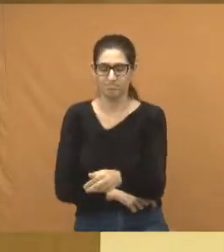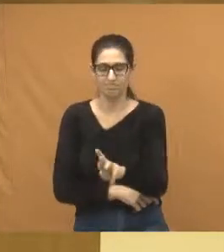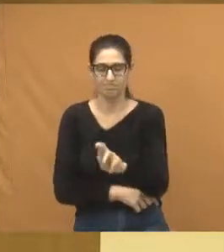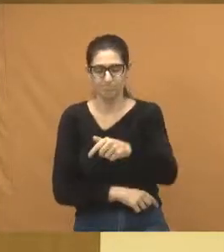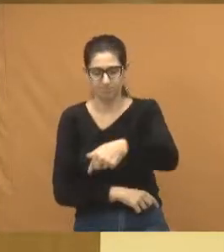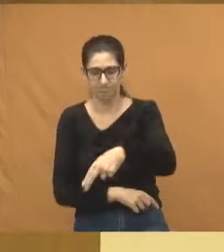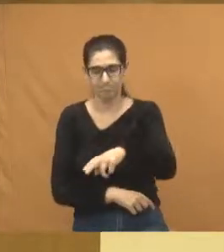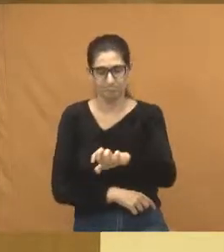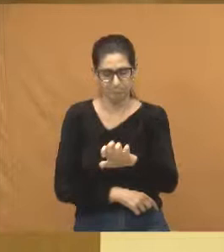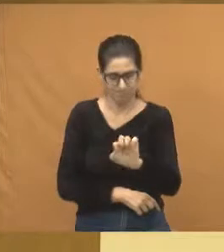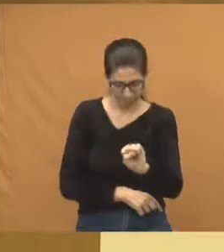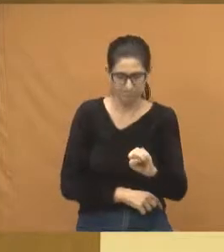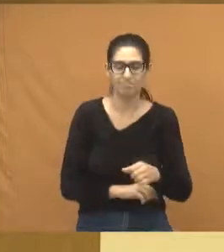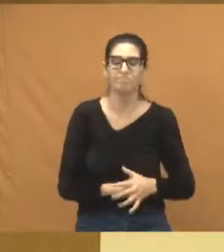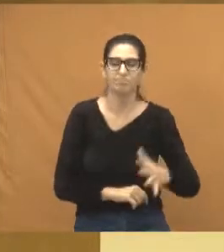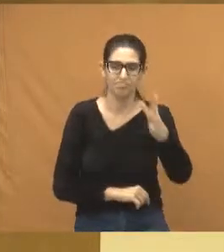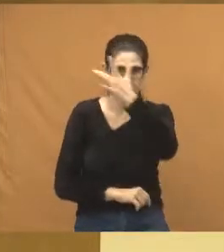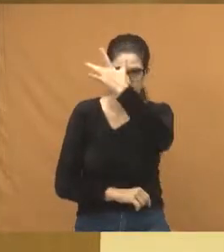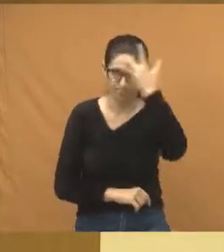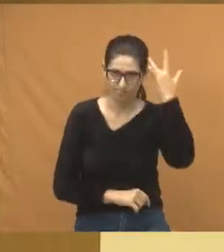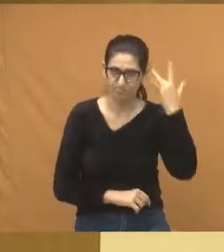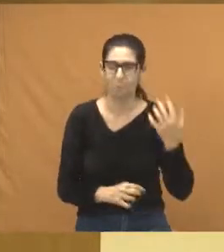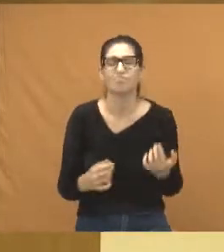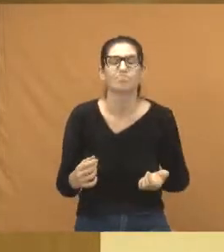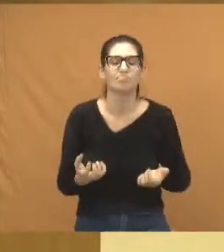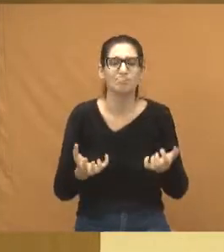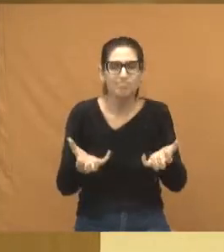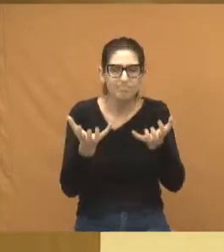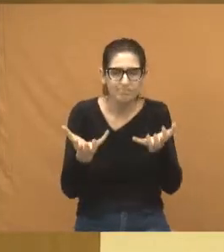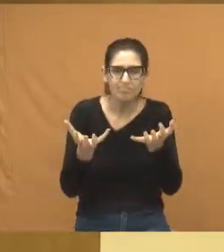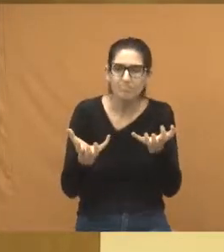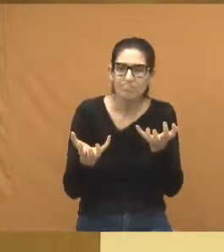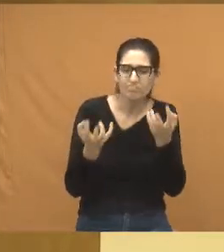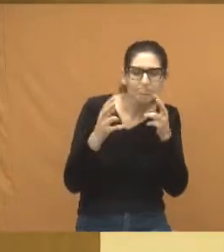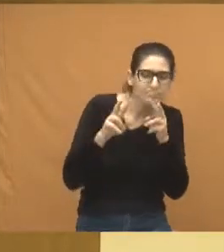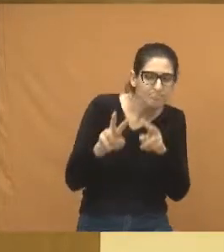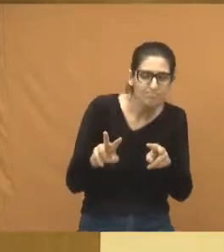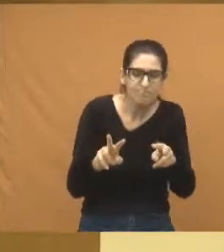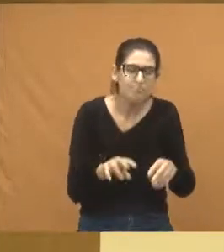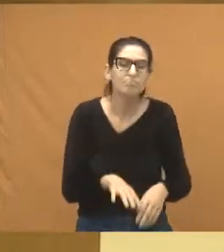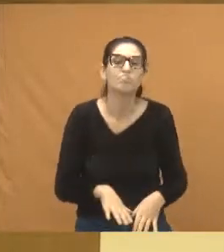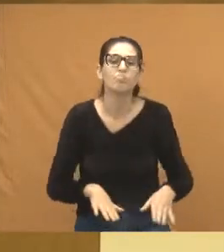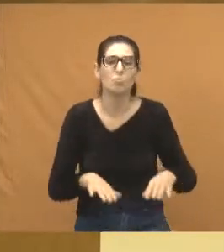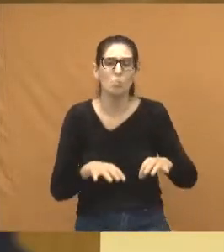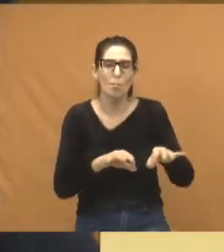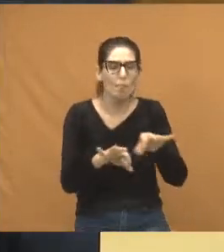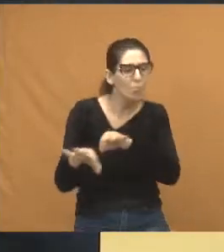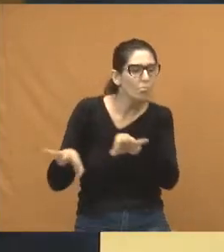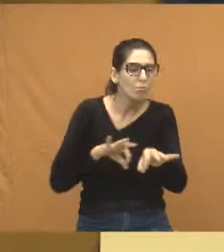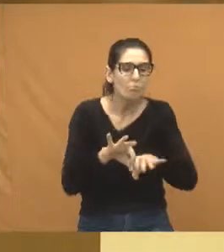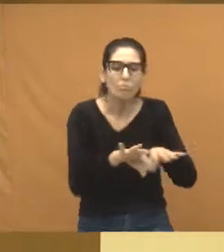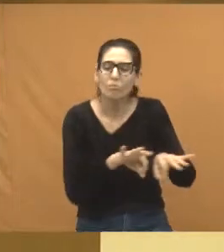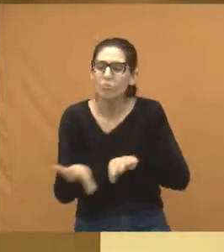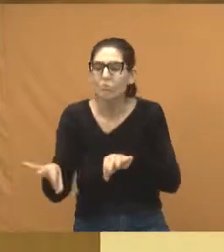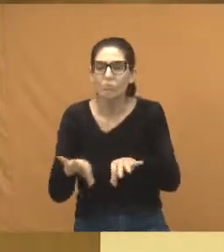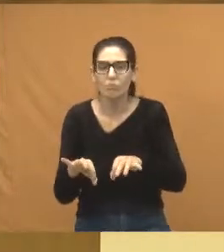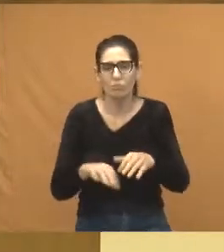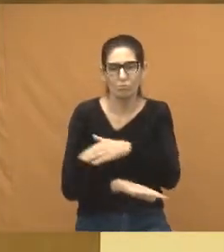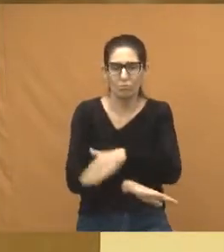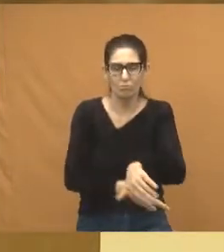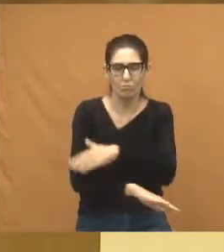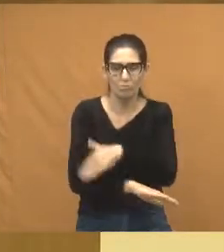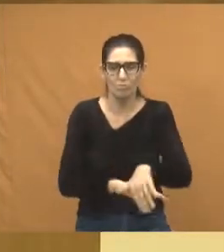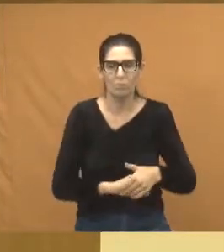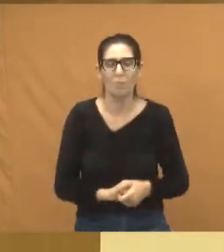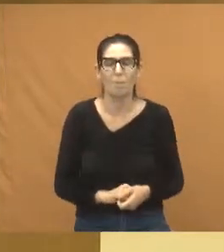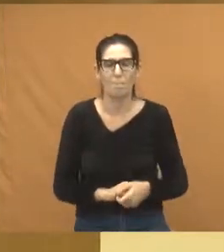ali ansiosos, né, ansiosos ali pela implantação, pelo menos o começo aí, que tenha um início aí, que infelizmente teve ali um